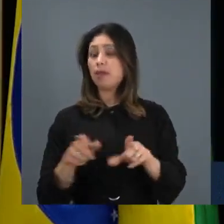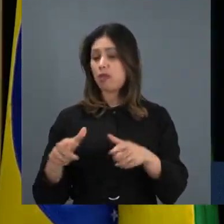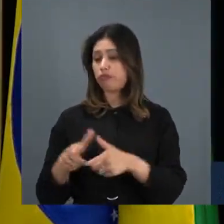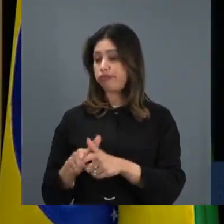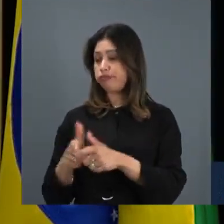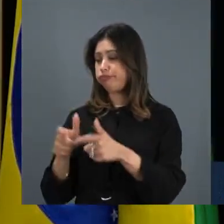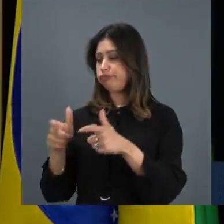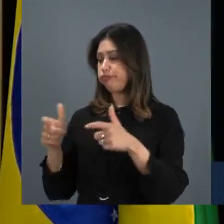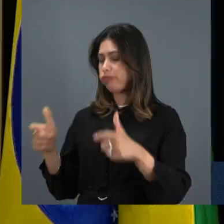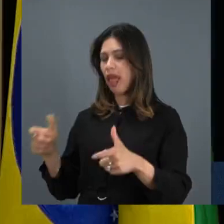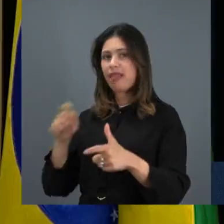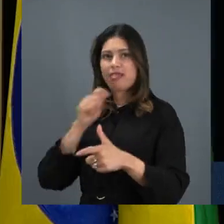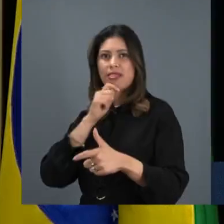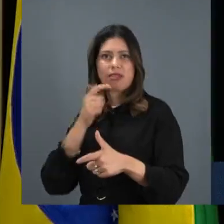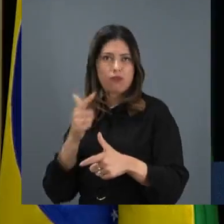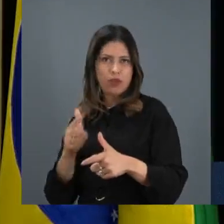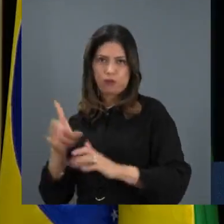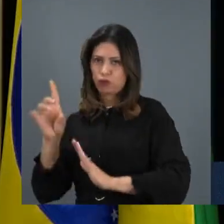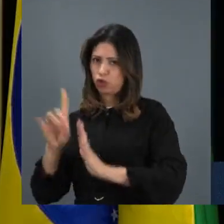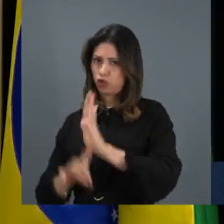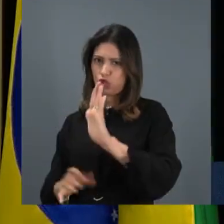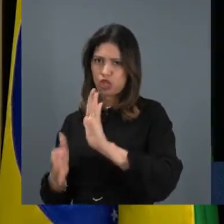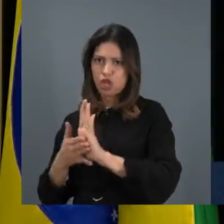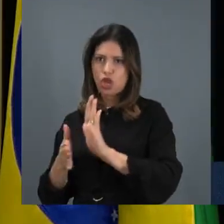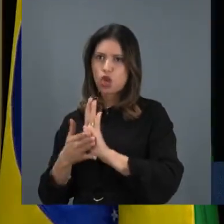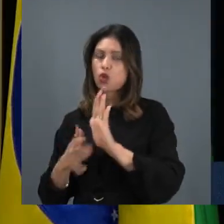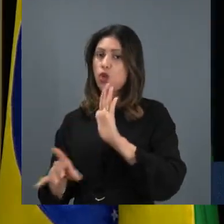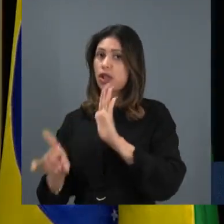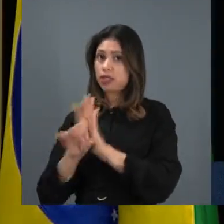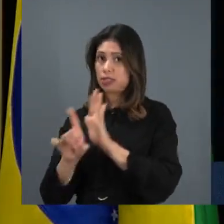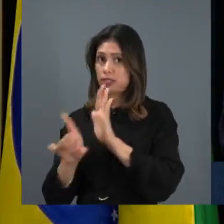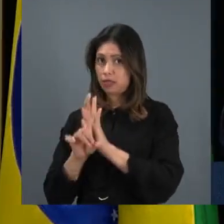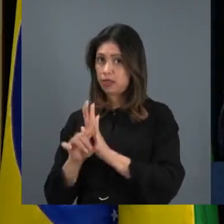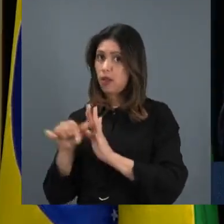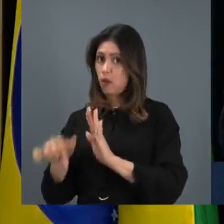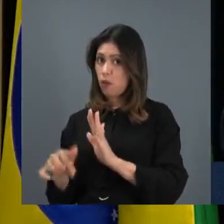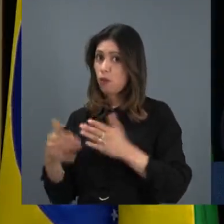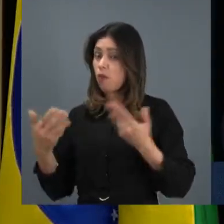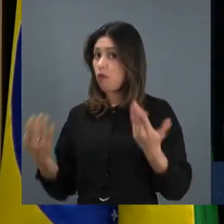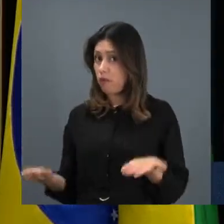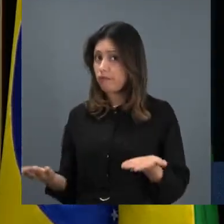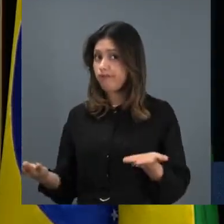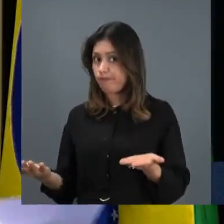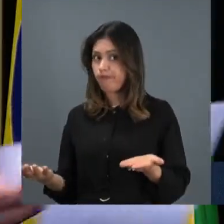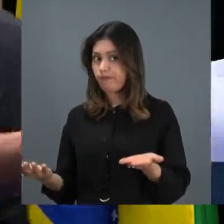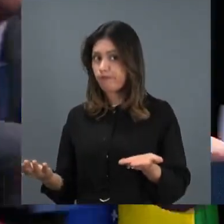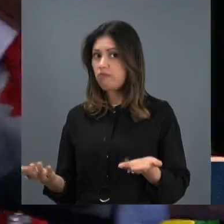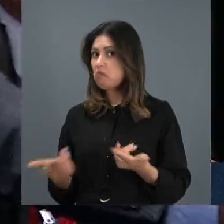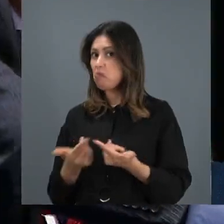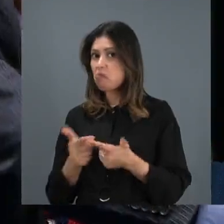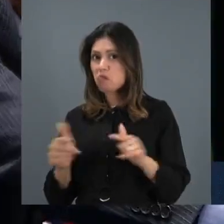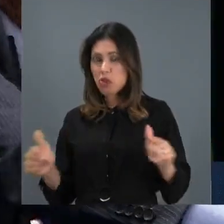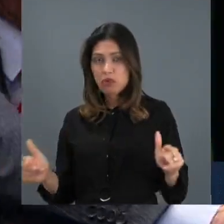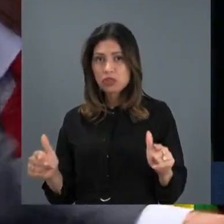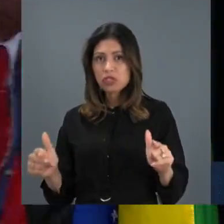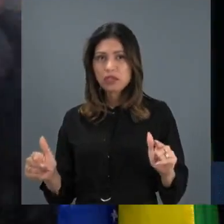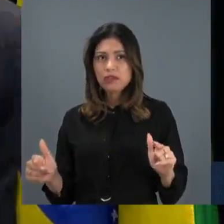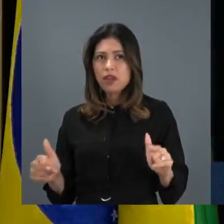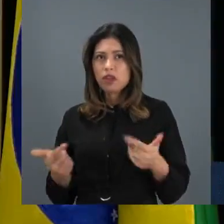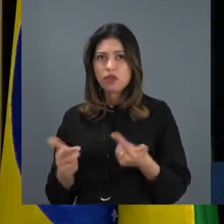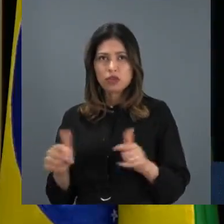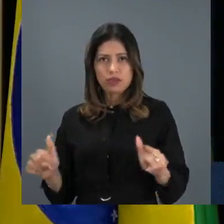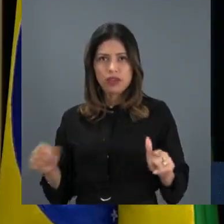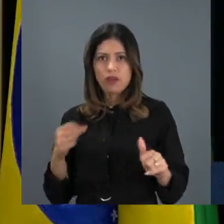direito constitucional da individualização das condutas. Ou seja, não tiveram